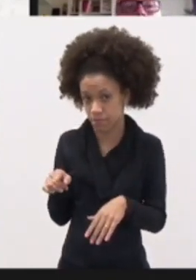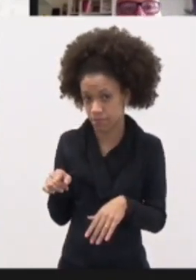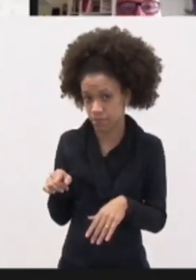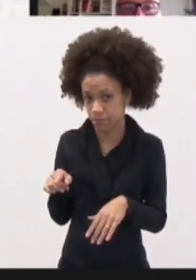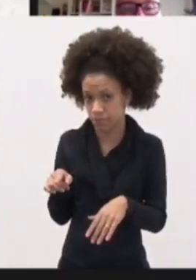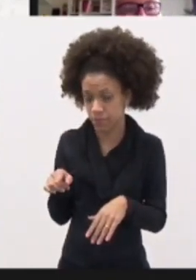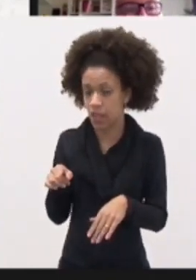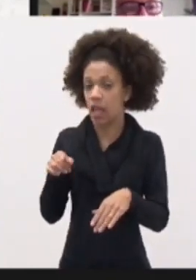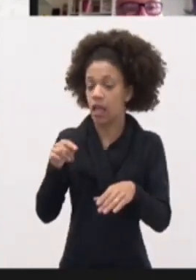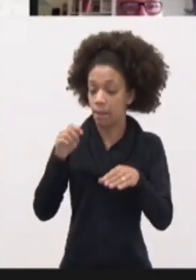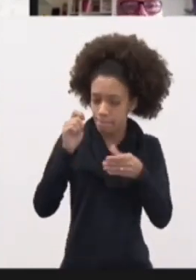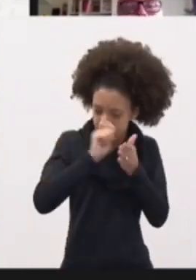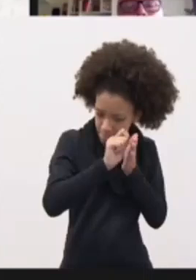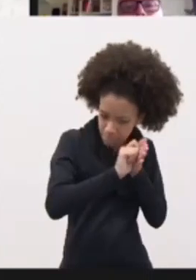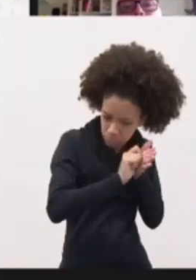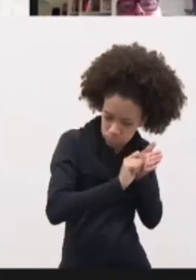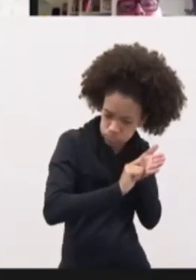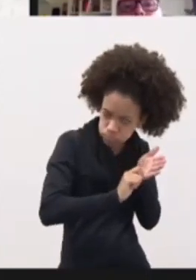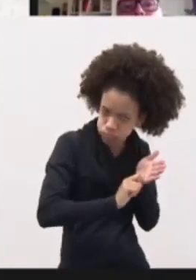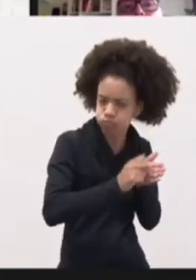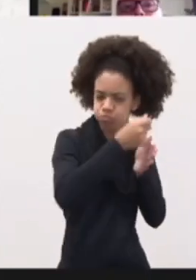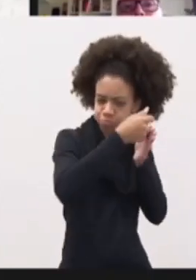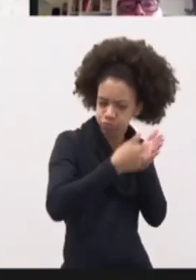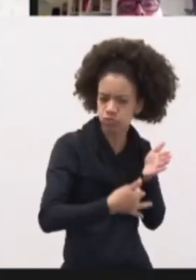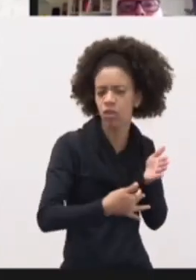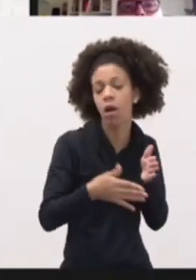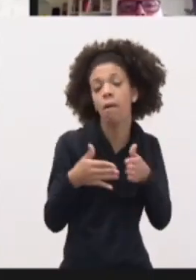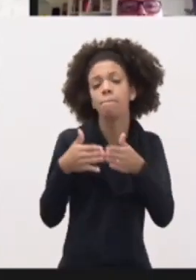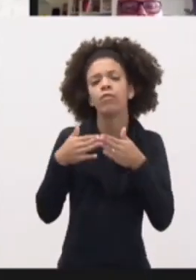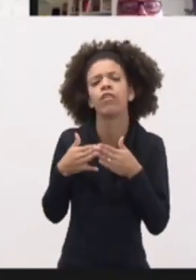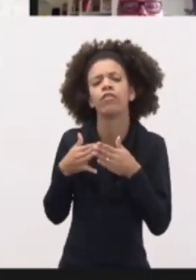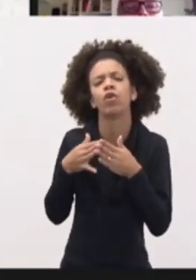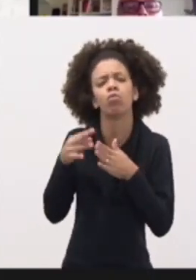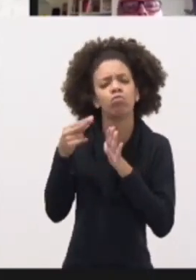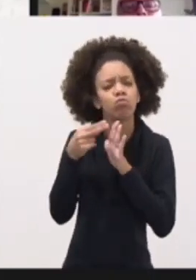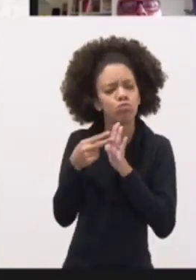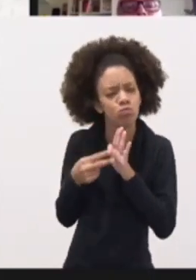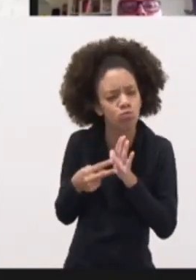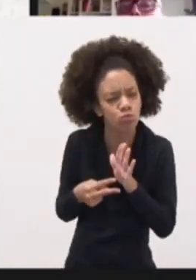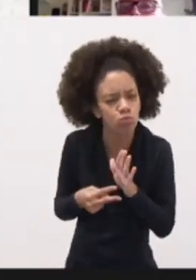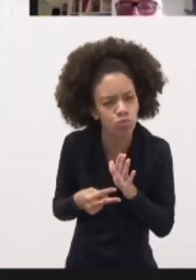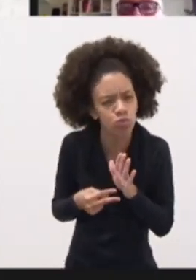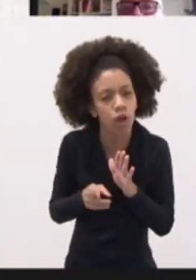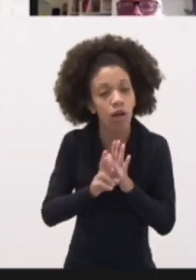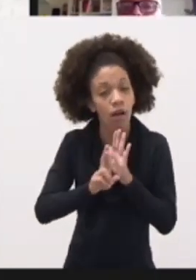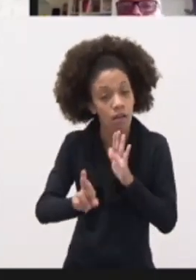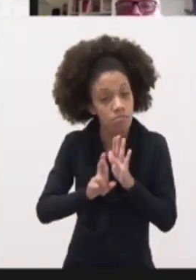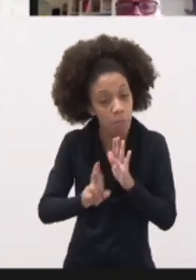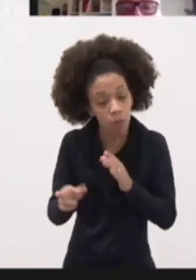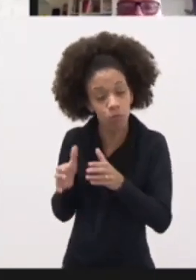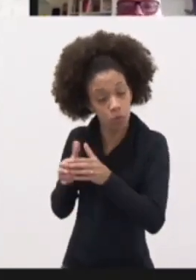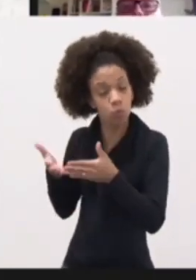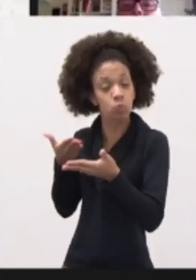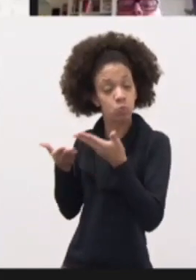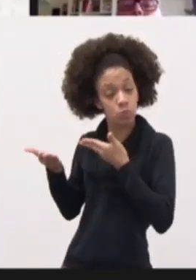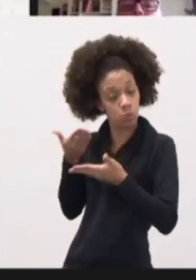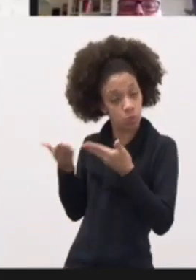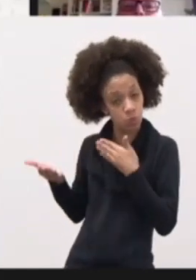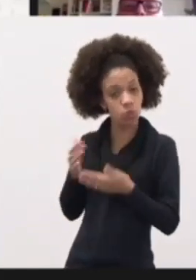que preencheram, né? Por favor, deem uma olhadinha. Respondam para a gente aqui no chat. A gente